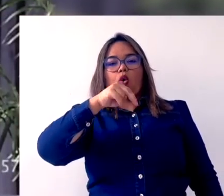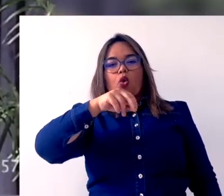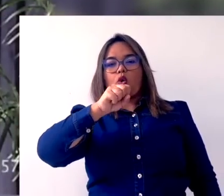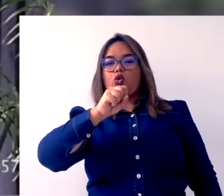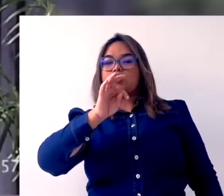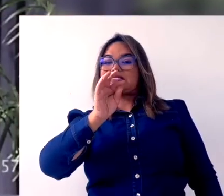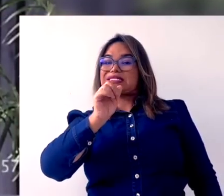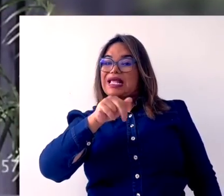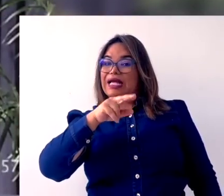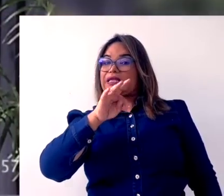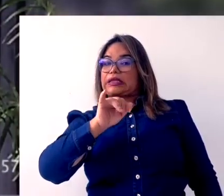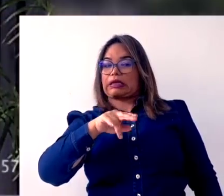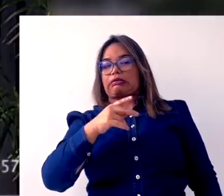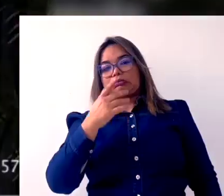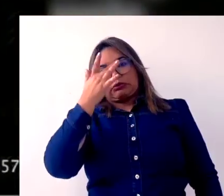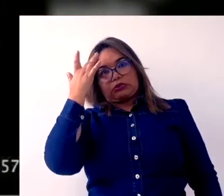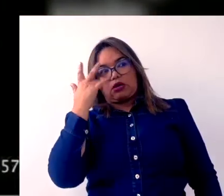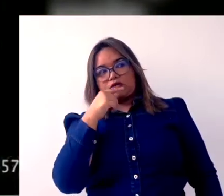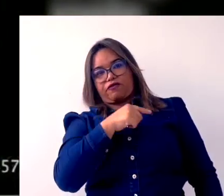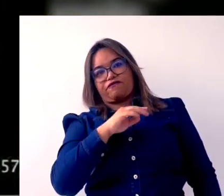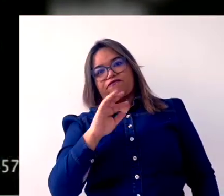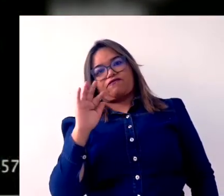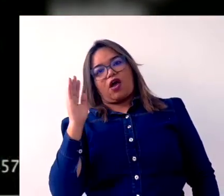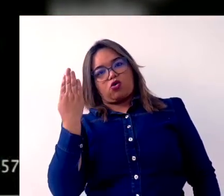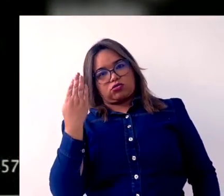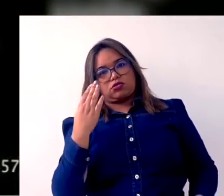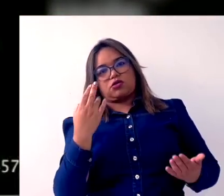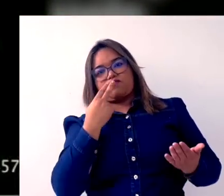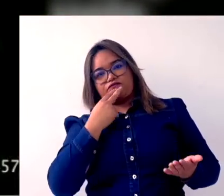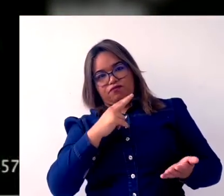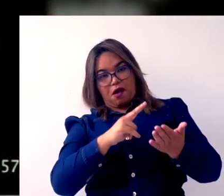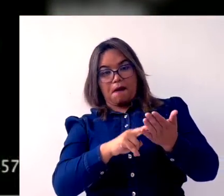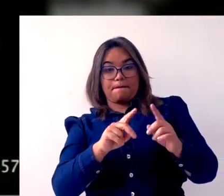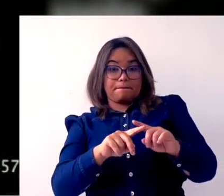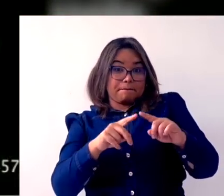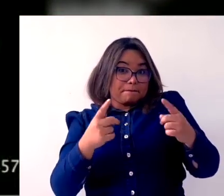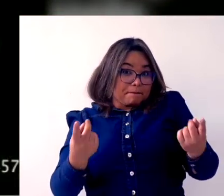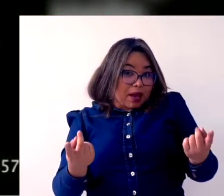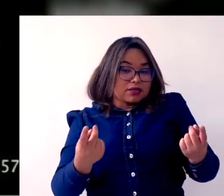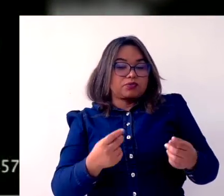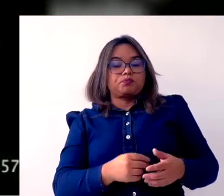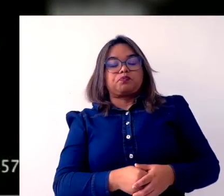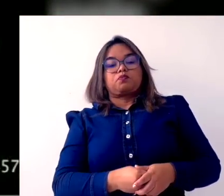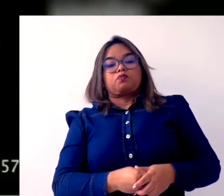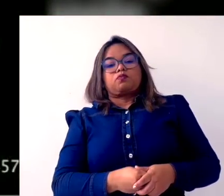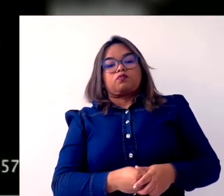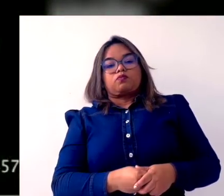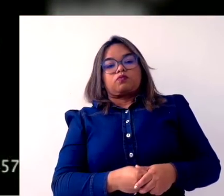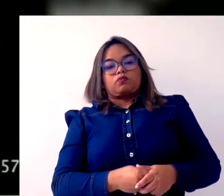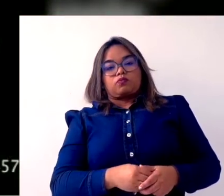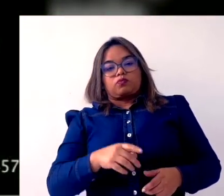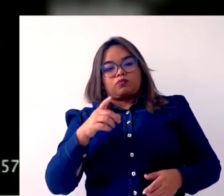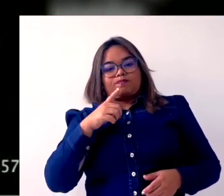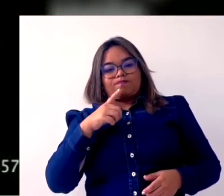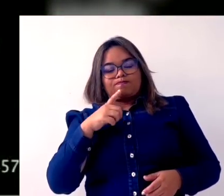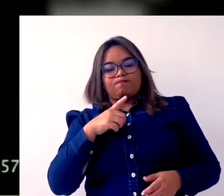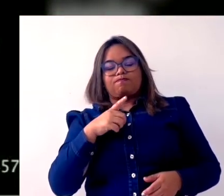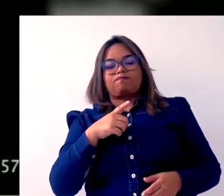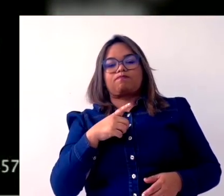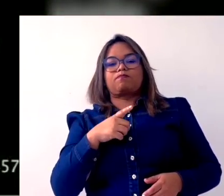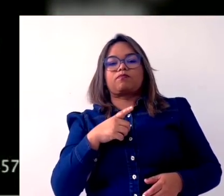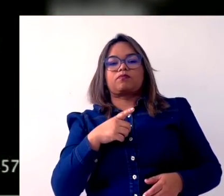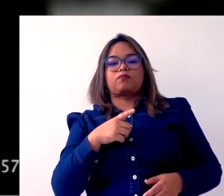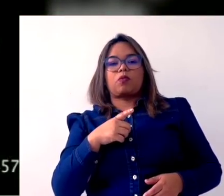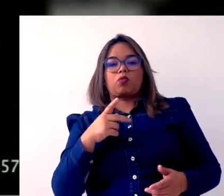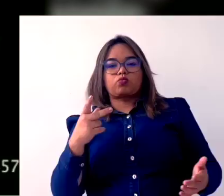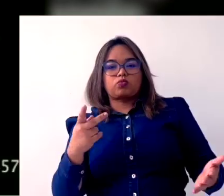Não obstante, essa é a história. A transferência da residência do imperador para Constantinopla foi um triste golpe no prestígio de